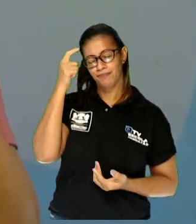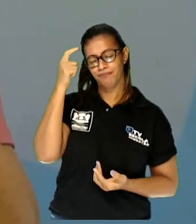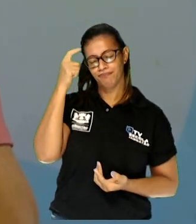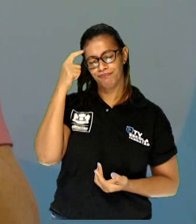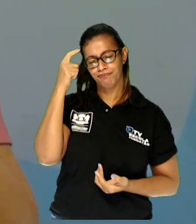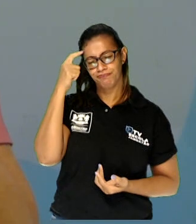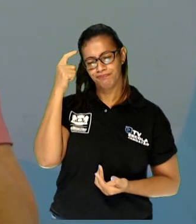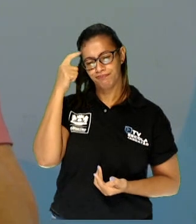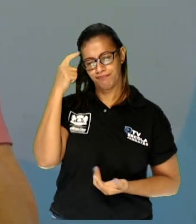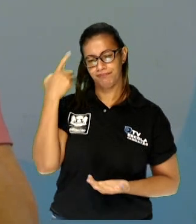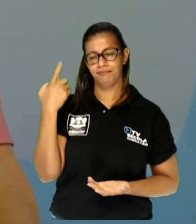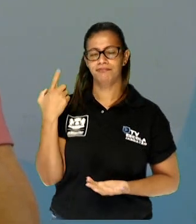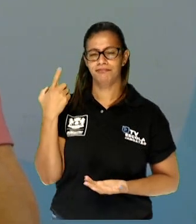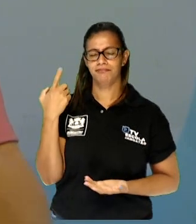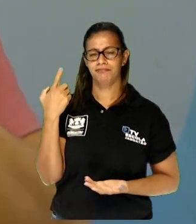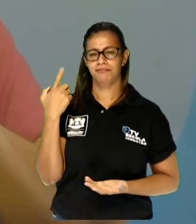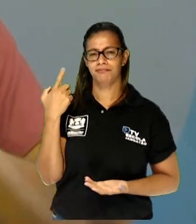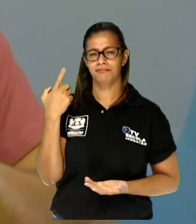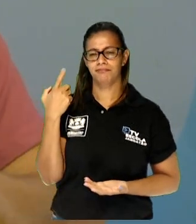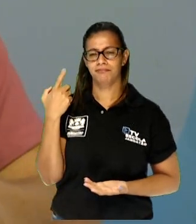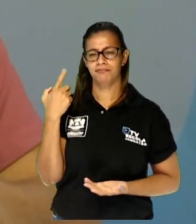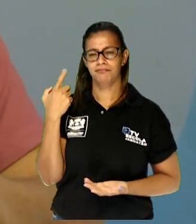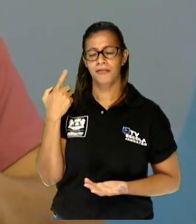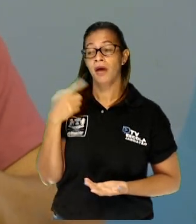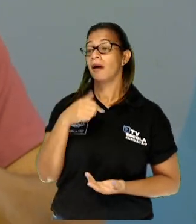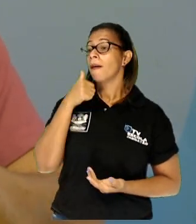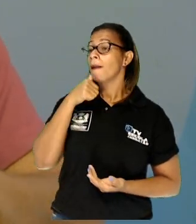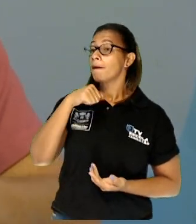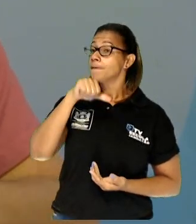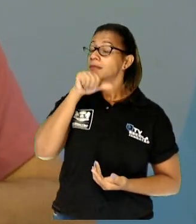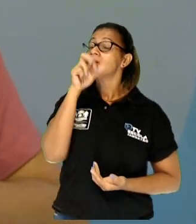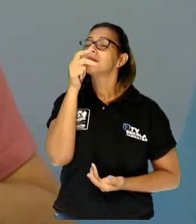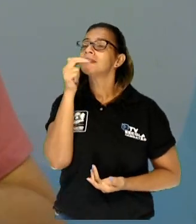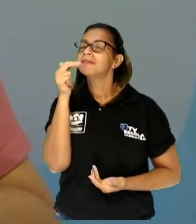mim, Gabriela, mãe tem cheiro de